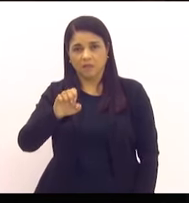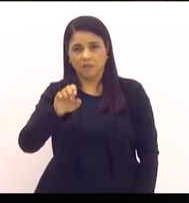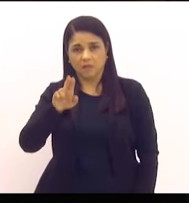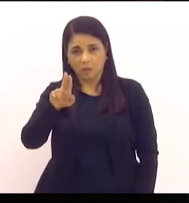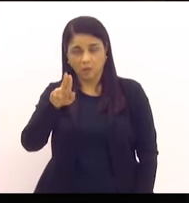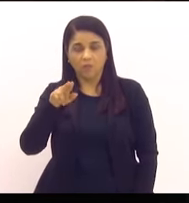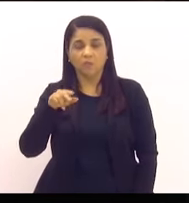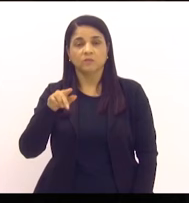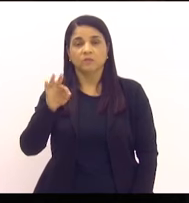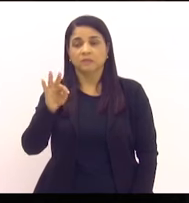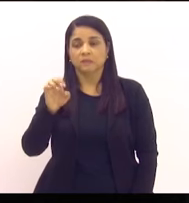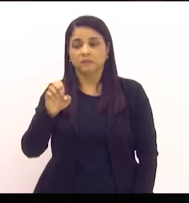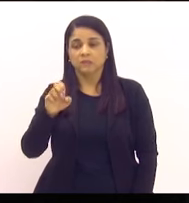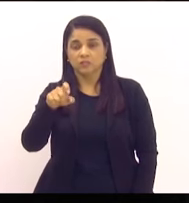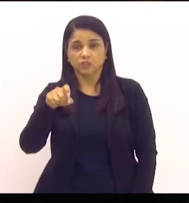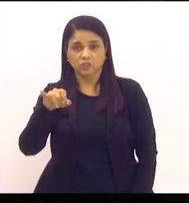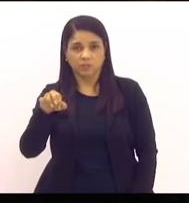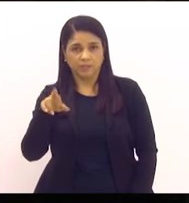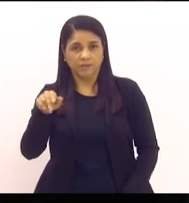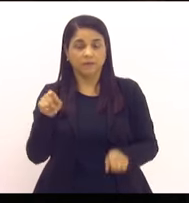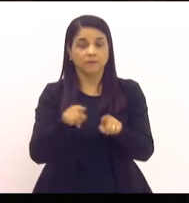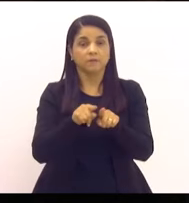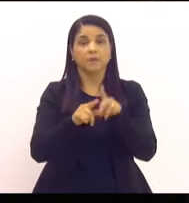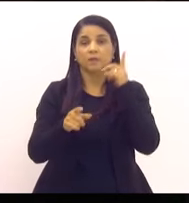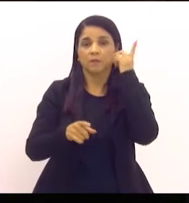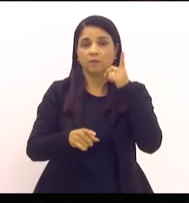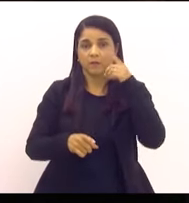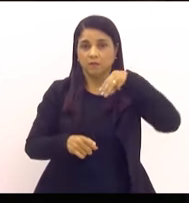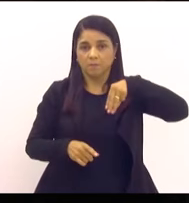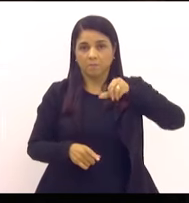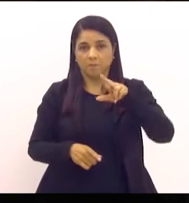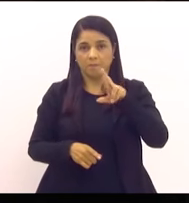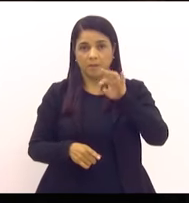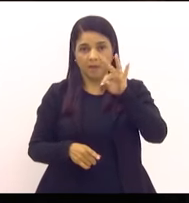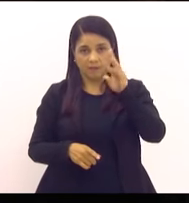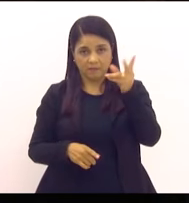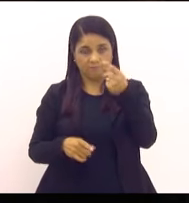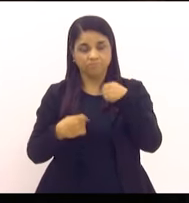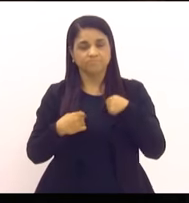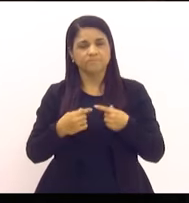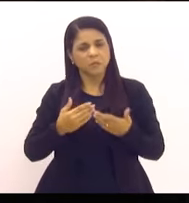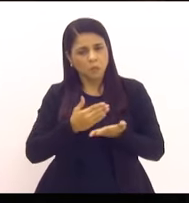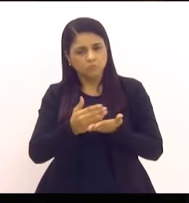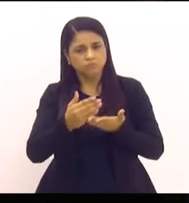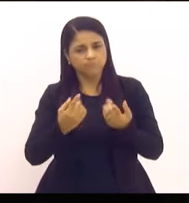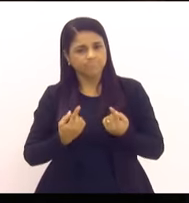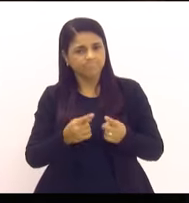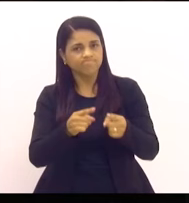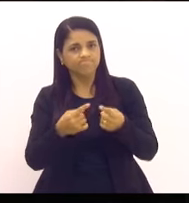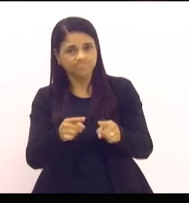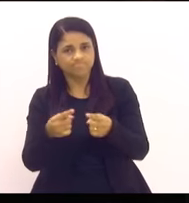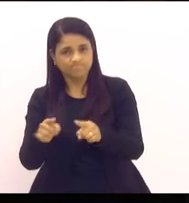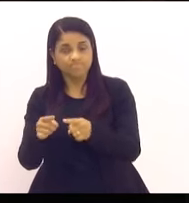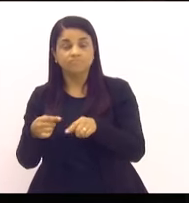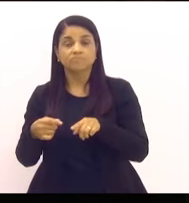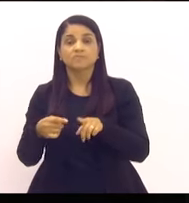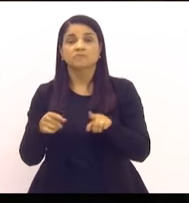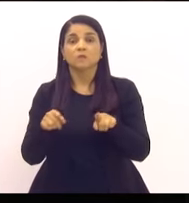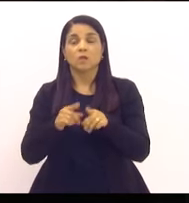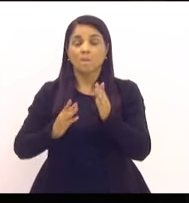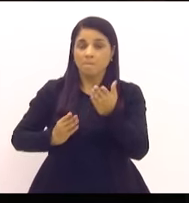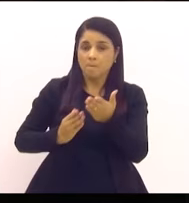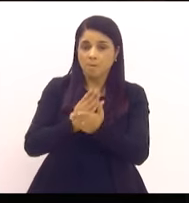quando a deputada Marta Rocha iniciavam nessa casa provocações para que a gente aprovasse uma